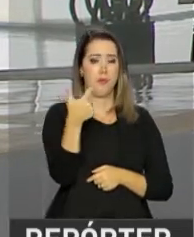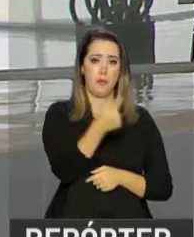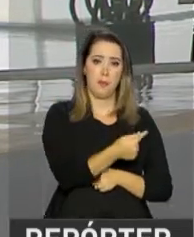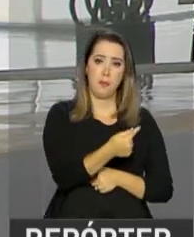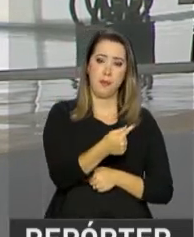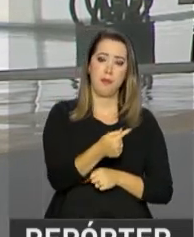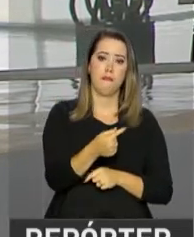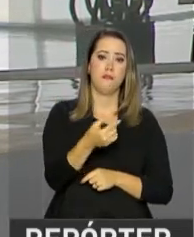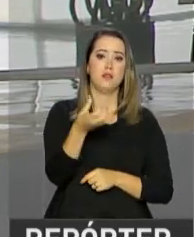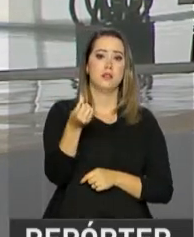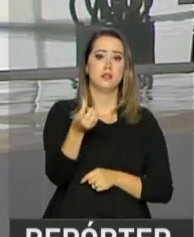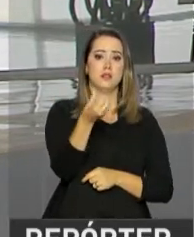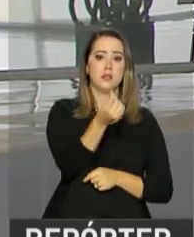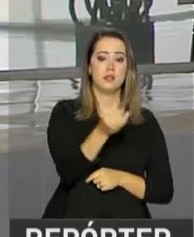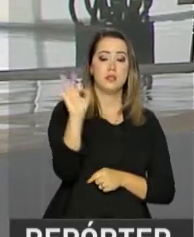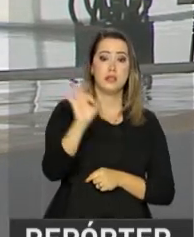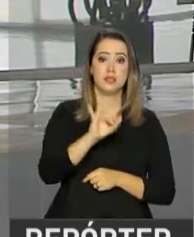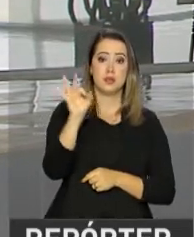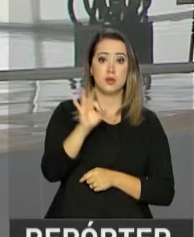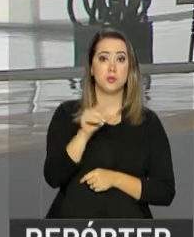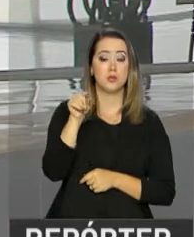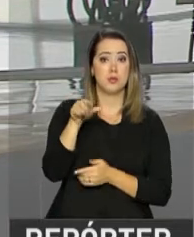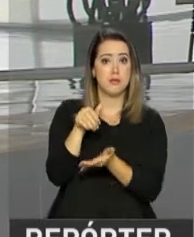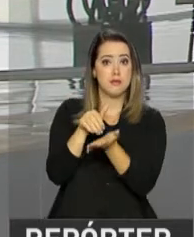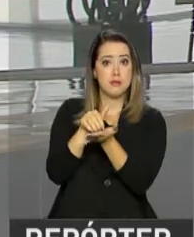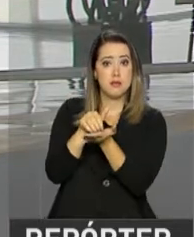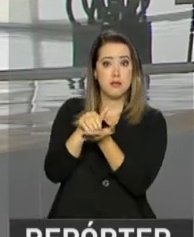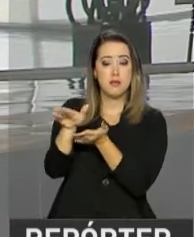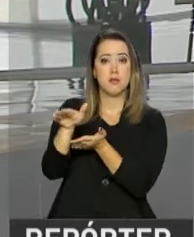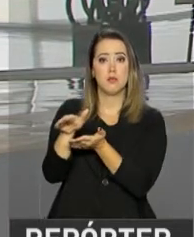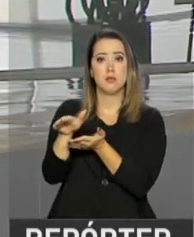Em 66% desses casos, o que